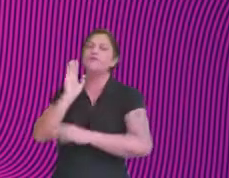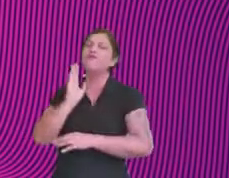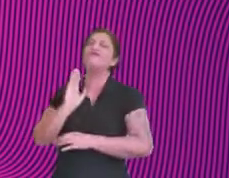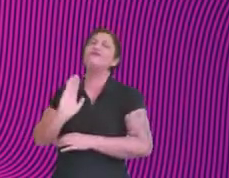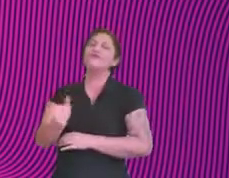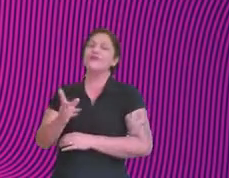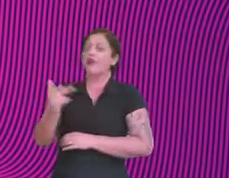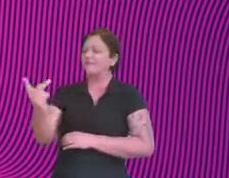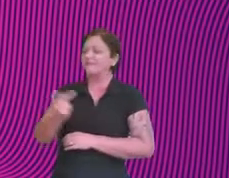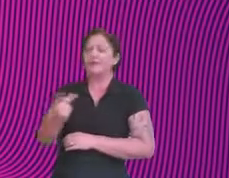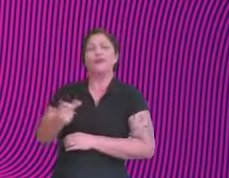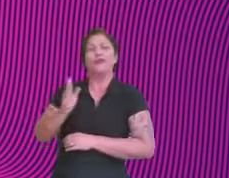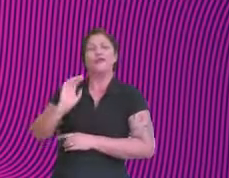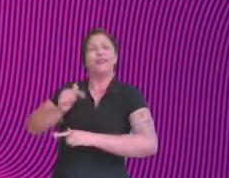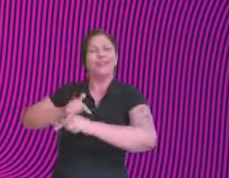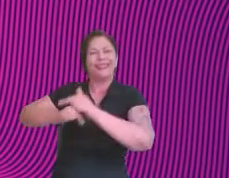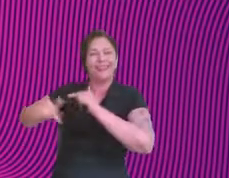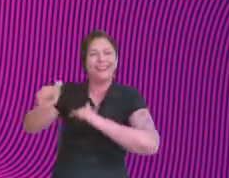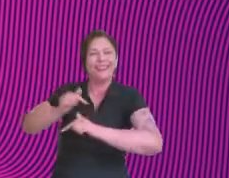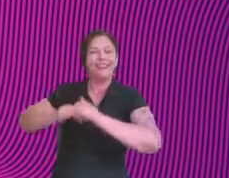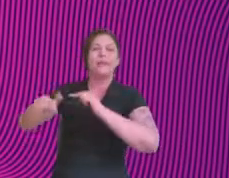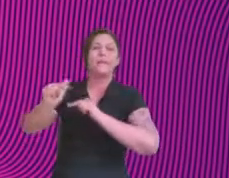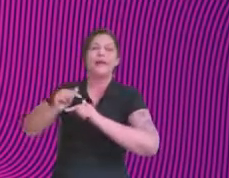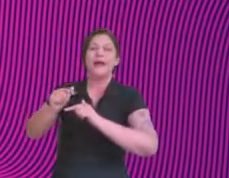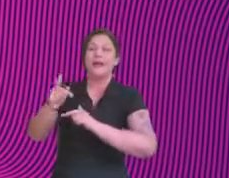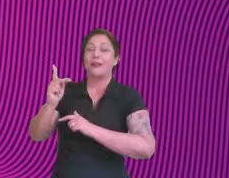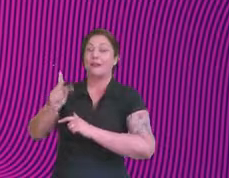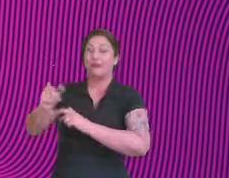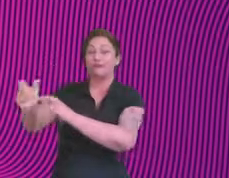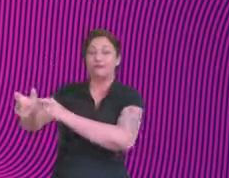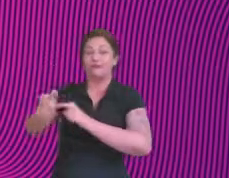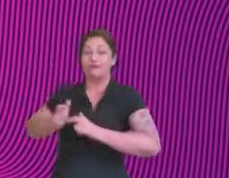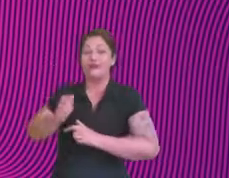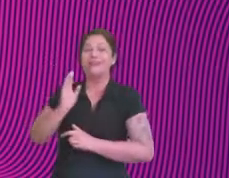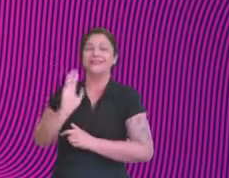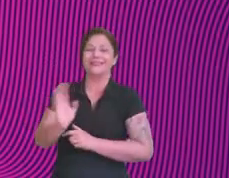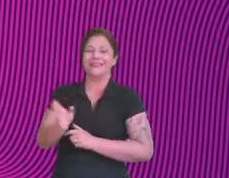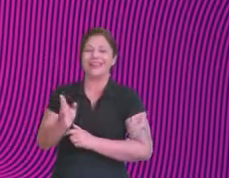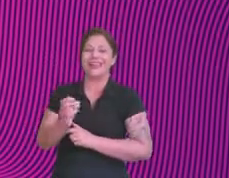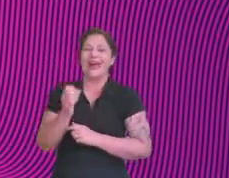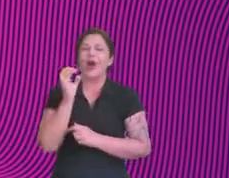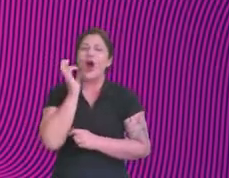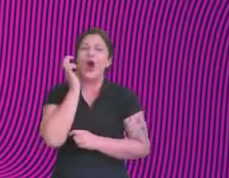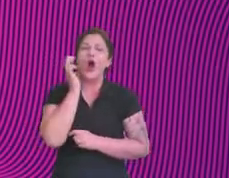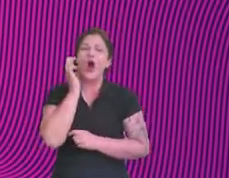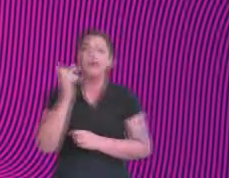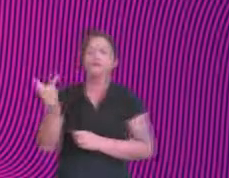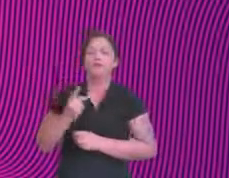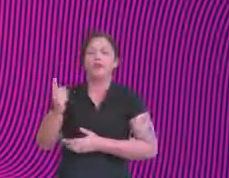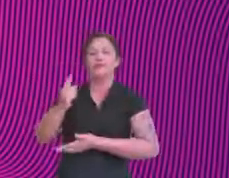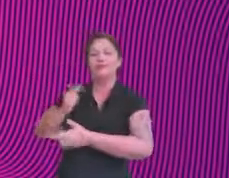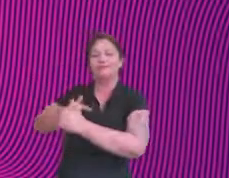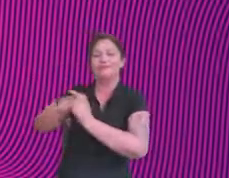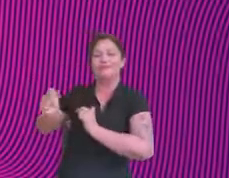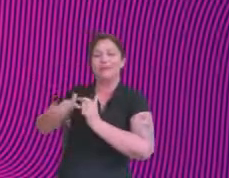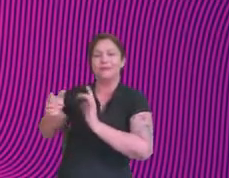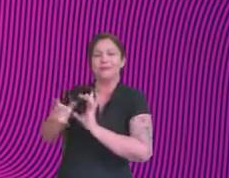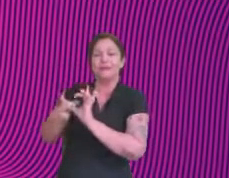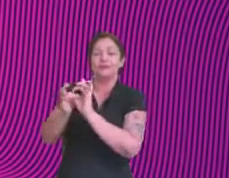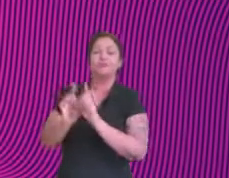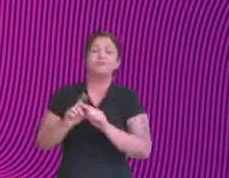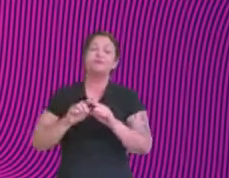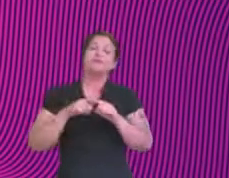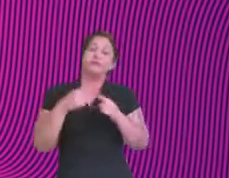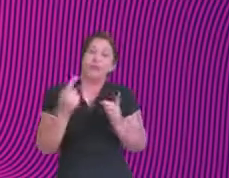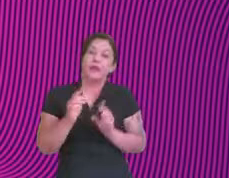no INCA e na clínica fora. Então, assim, é sempre bom ter um companheiro junto. Bom, em relação ao ovário, a citorredução primária, a gente